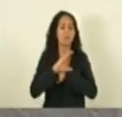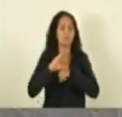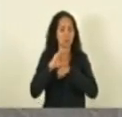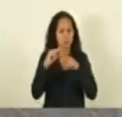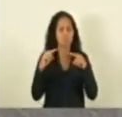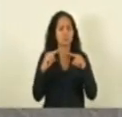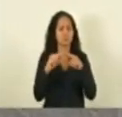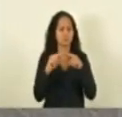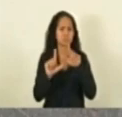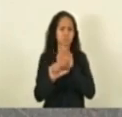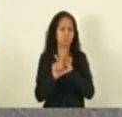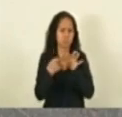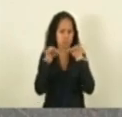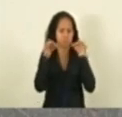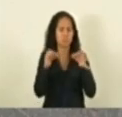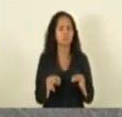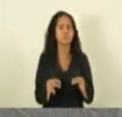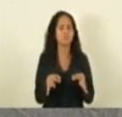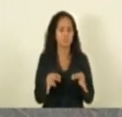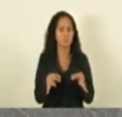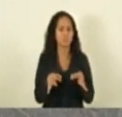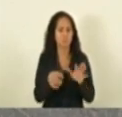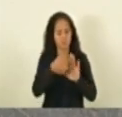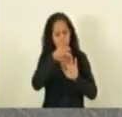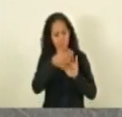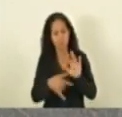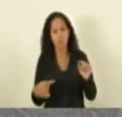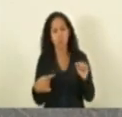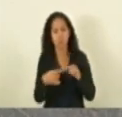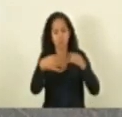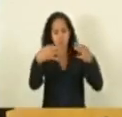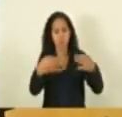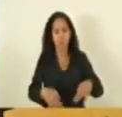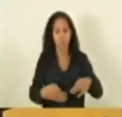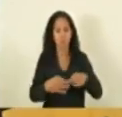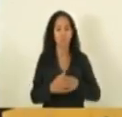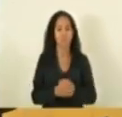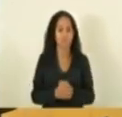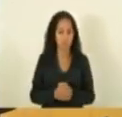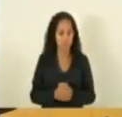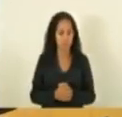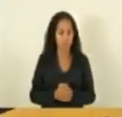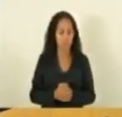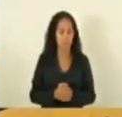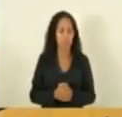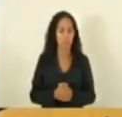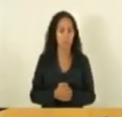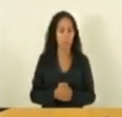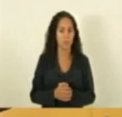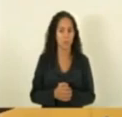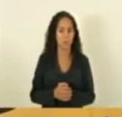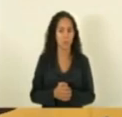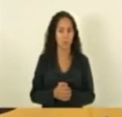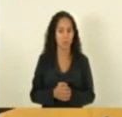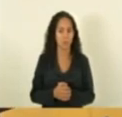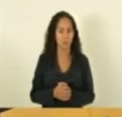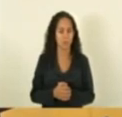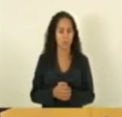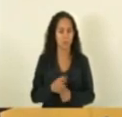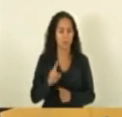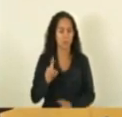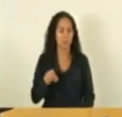constitucionalidade, legalidade, juridicidade e boa técnica legislativa, uma vez que não tem mais